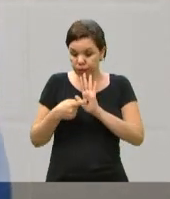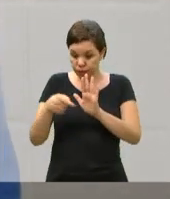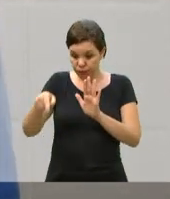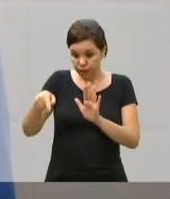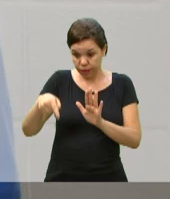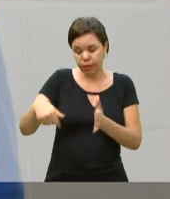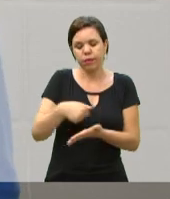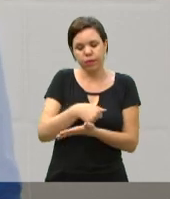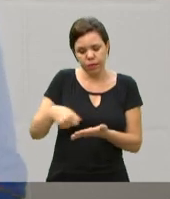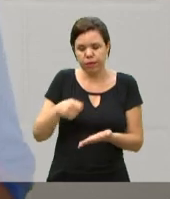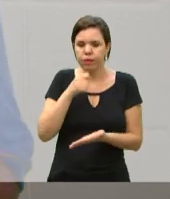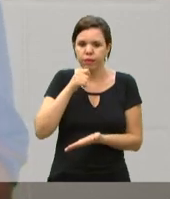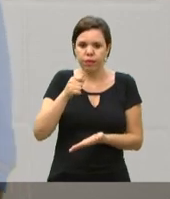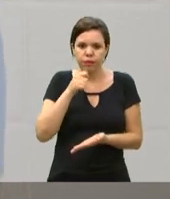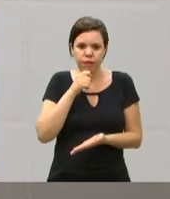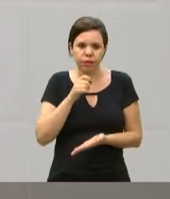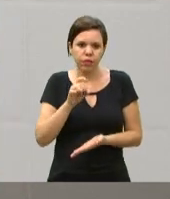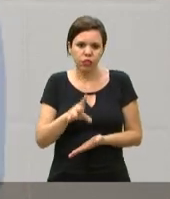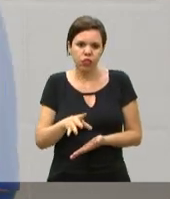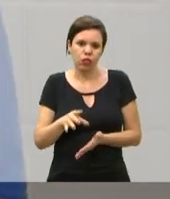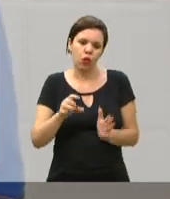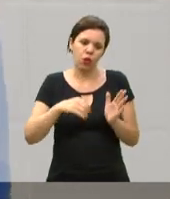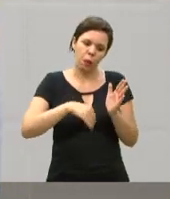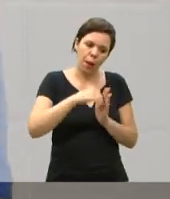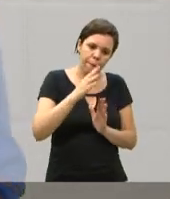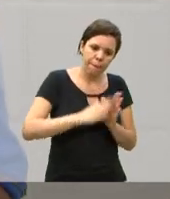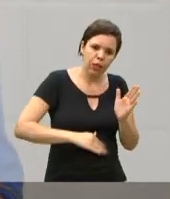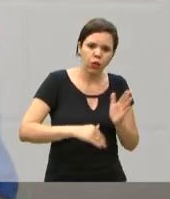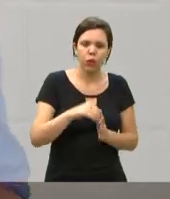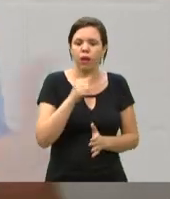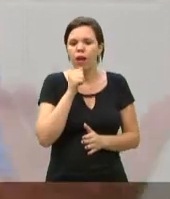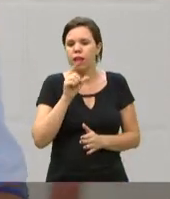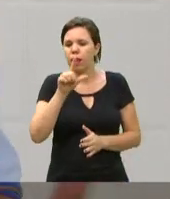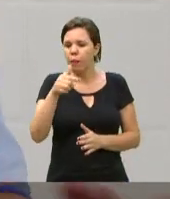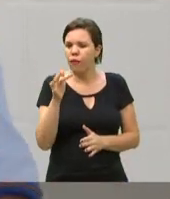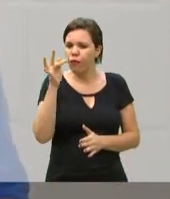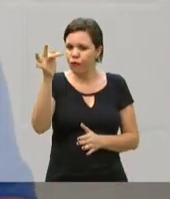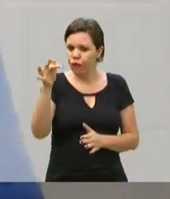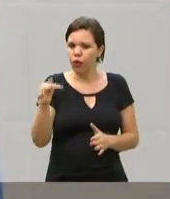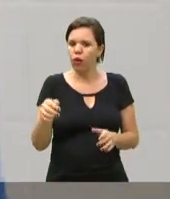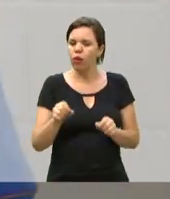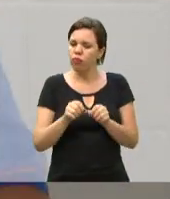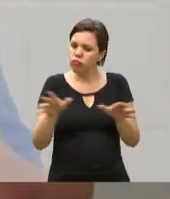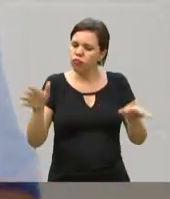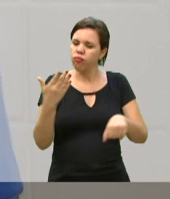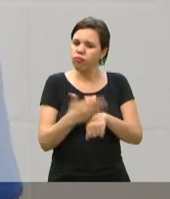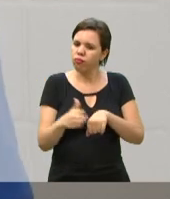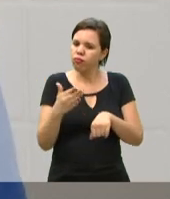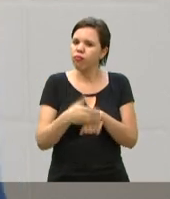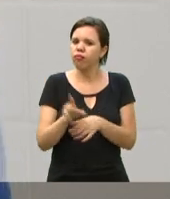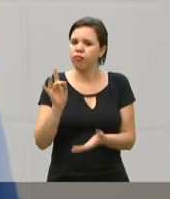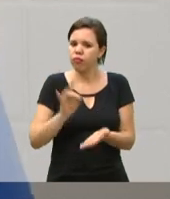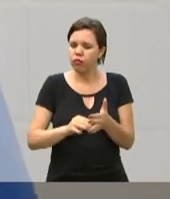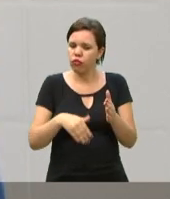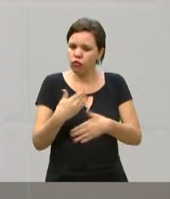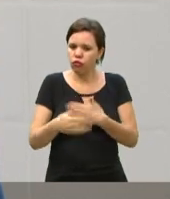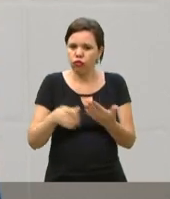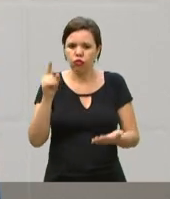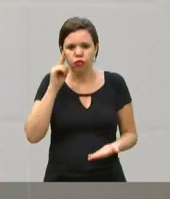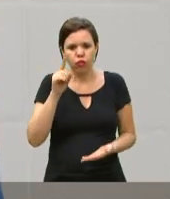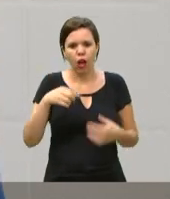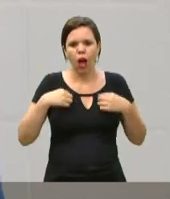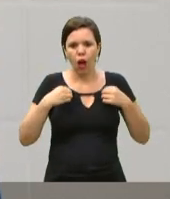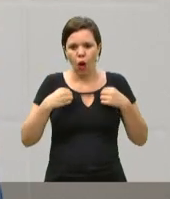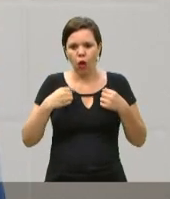eles só estão passando numa pintura para depois a gente estar abrangendo as peças do dia a dia, né? As peças